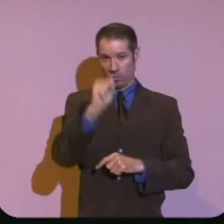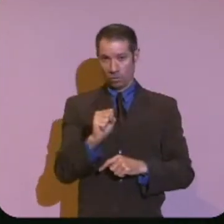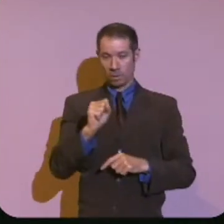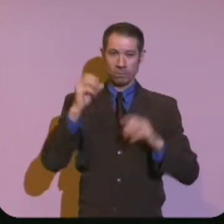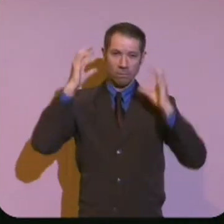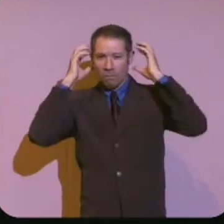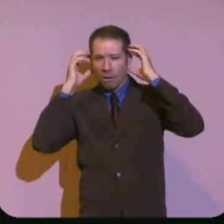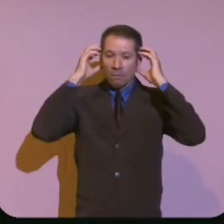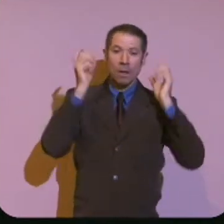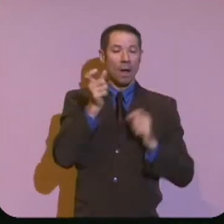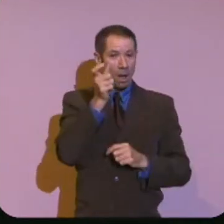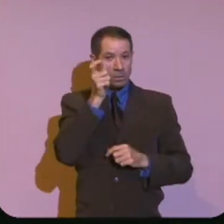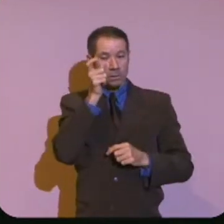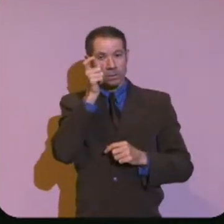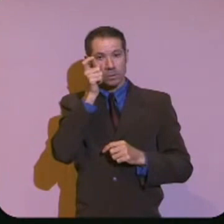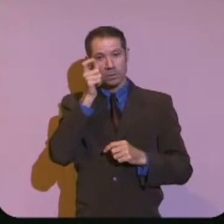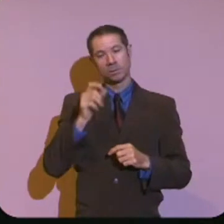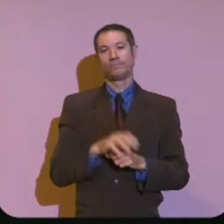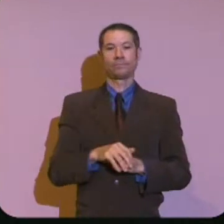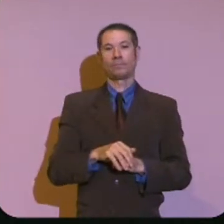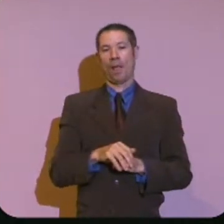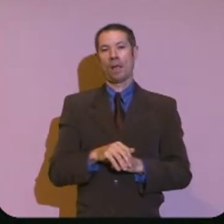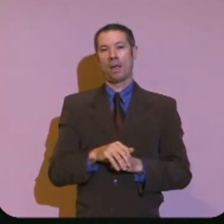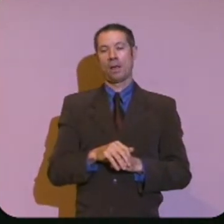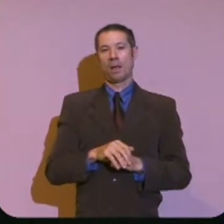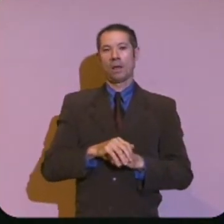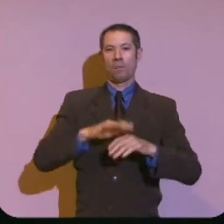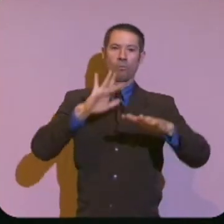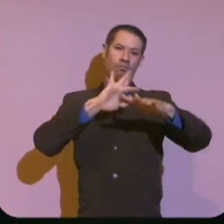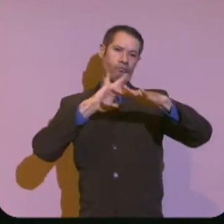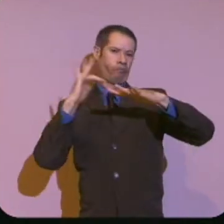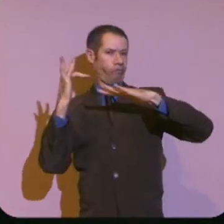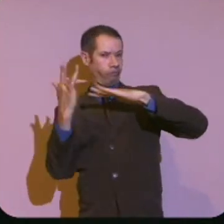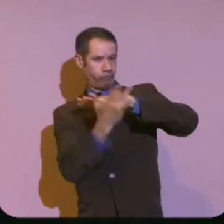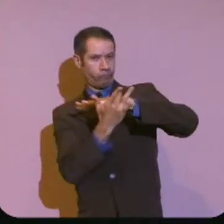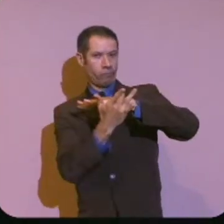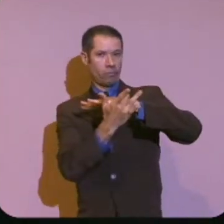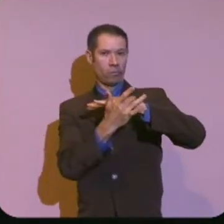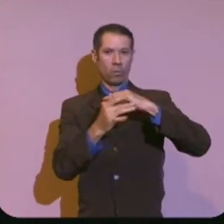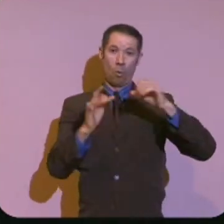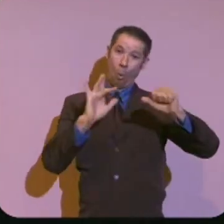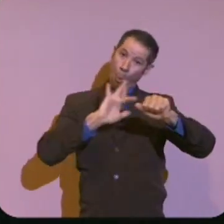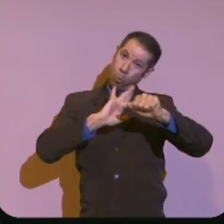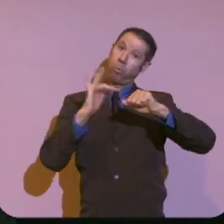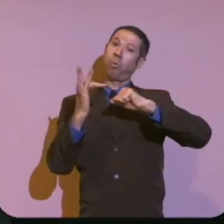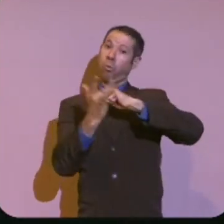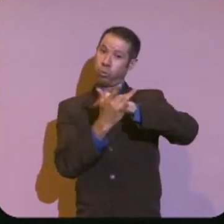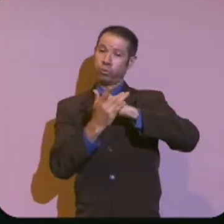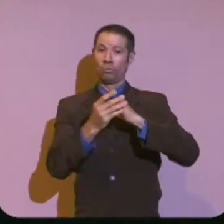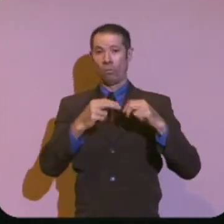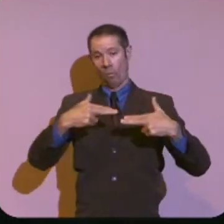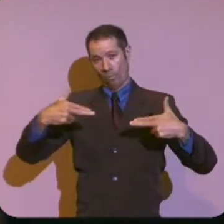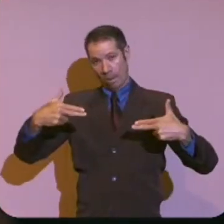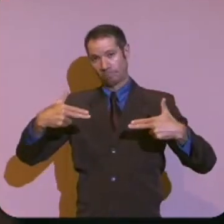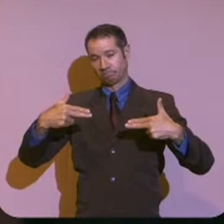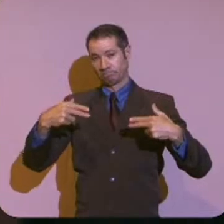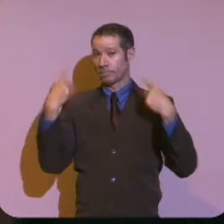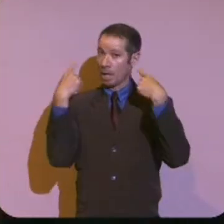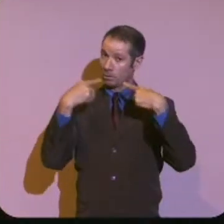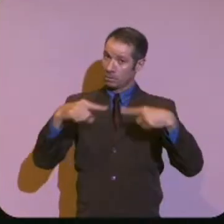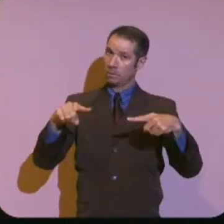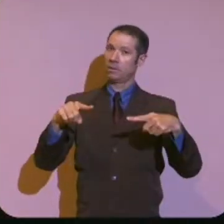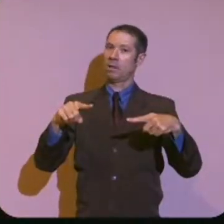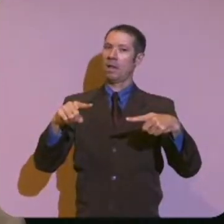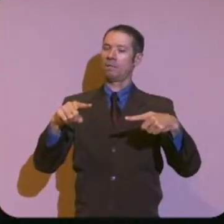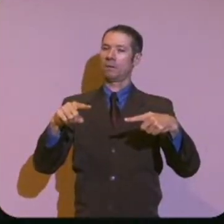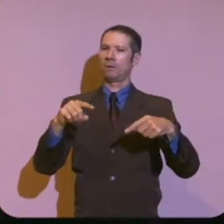está assistindo pelos canais de multimídia nossos aqui, o desafio que eu faço